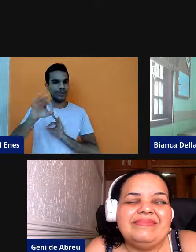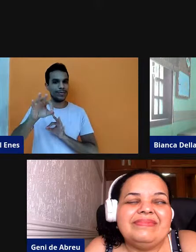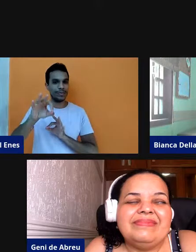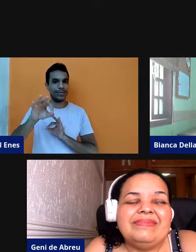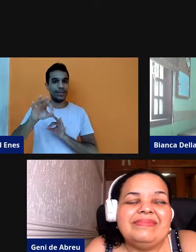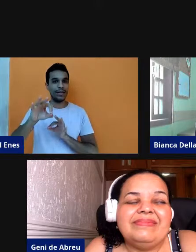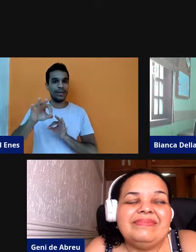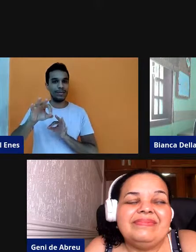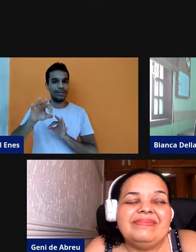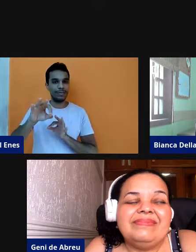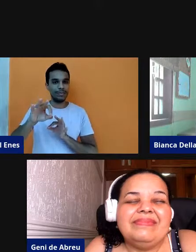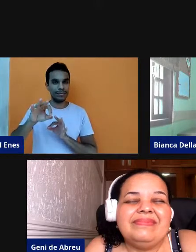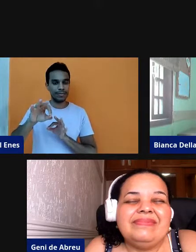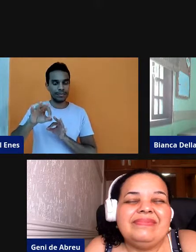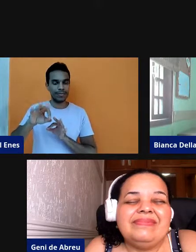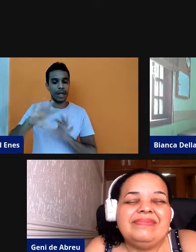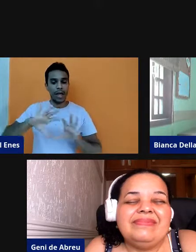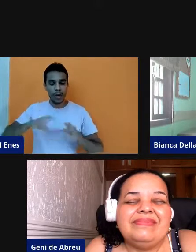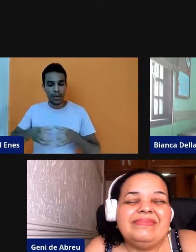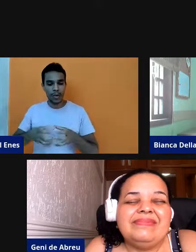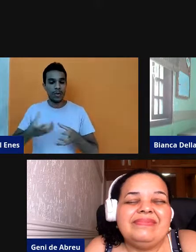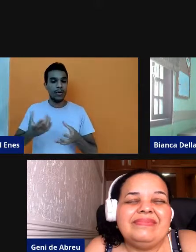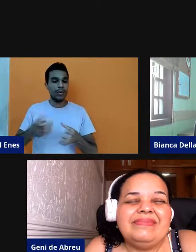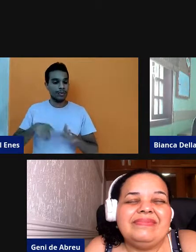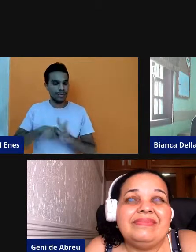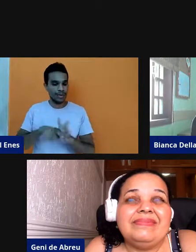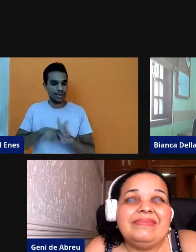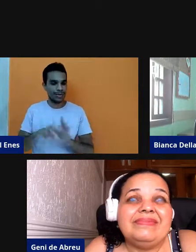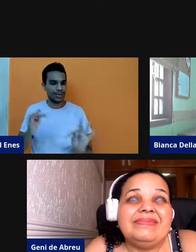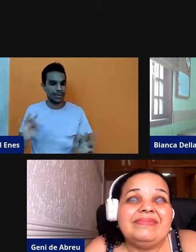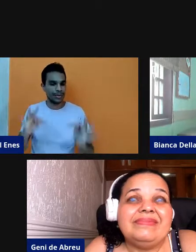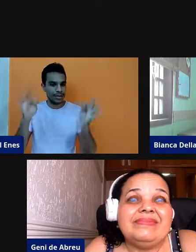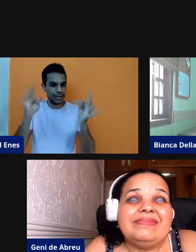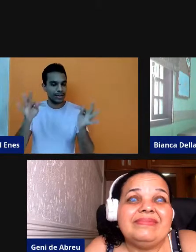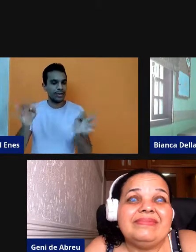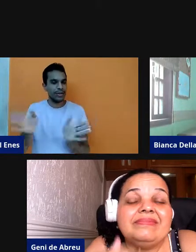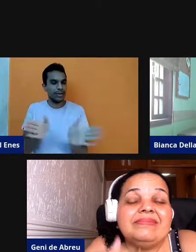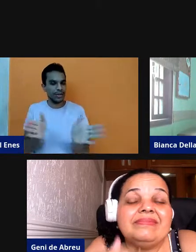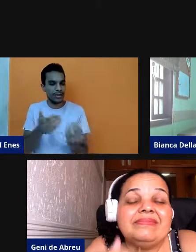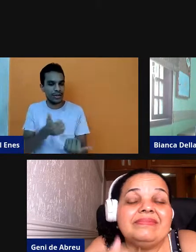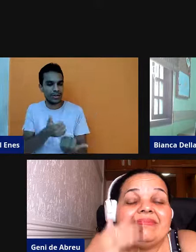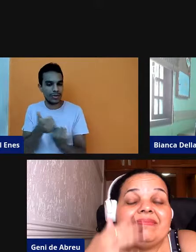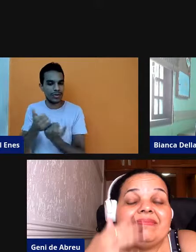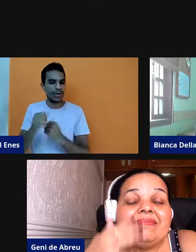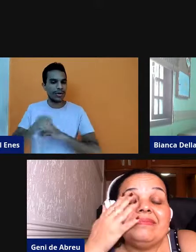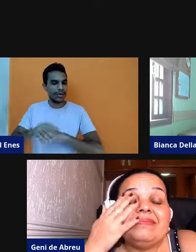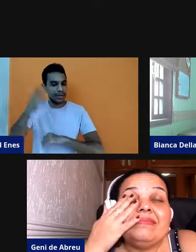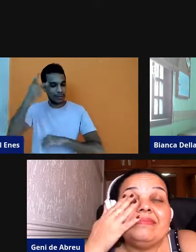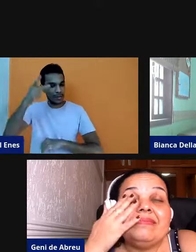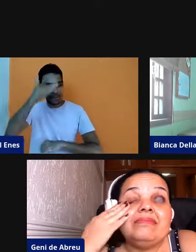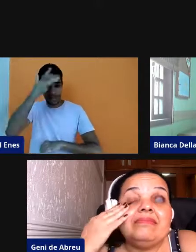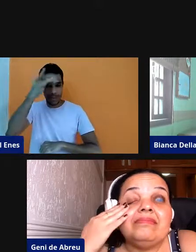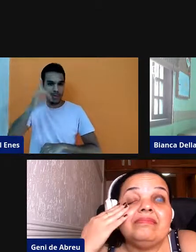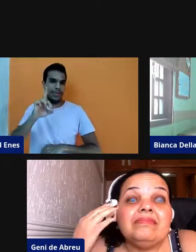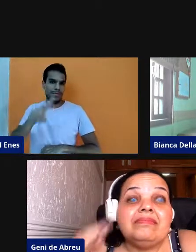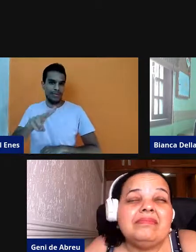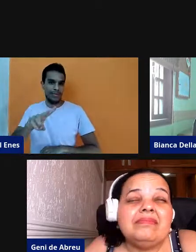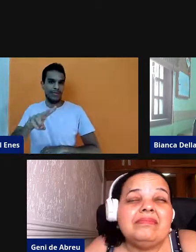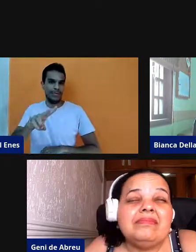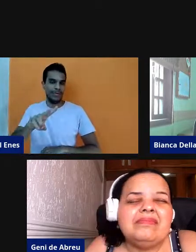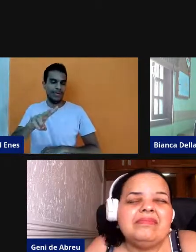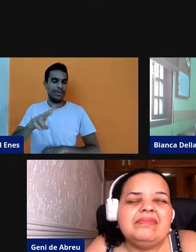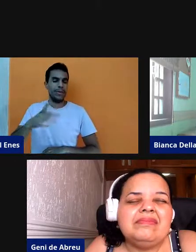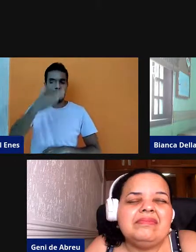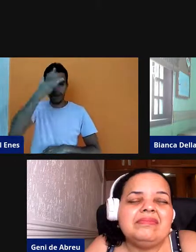também do grupo de pesquisa Tecnologias Educacionais, Tecnologia Assistiva na Deficiência Visual, Surdo Cegueira e Deficiência Múltipla.